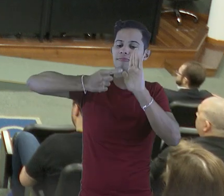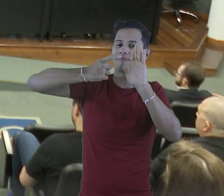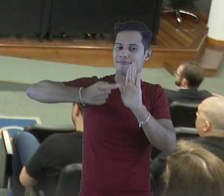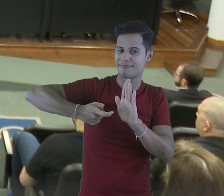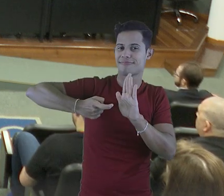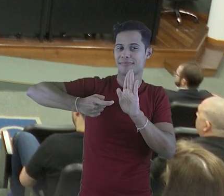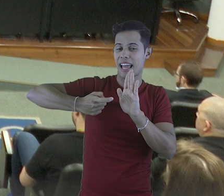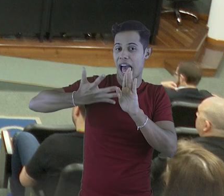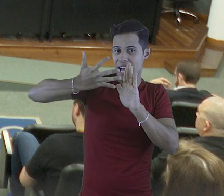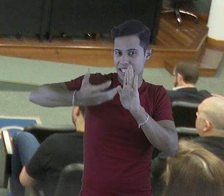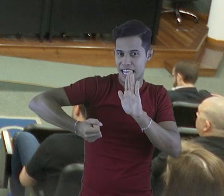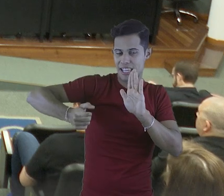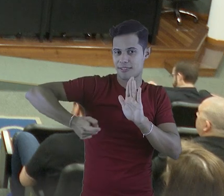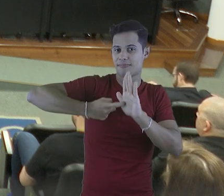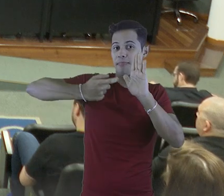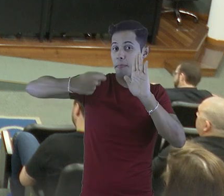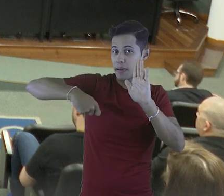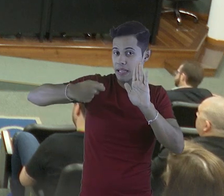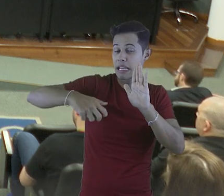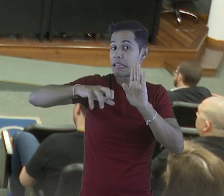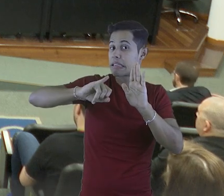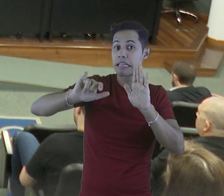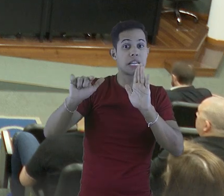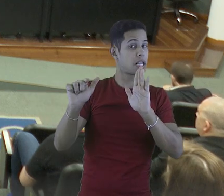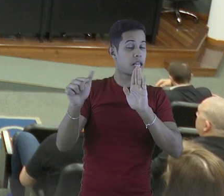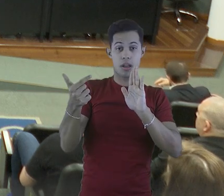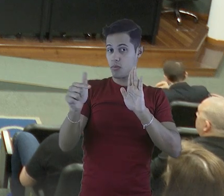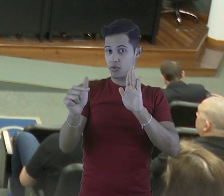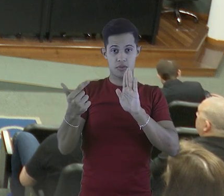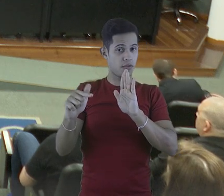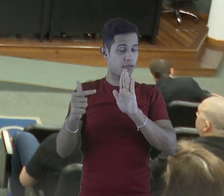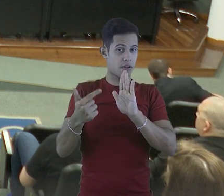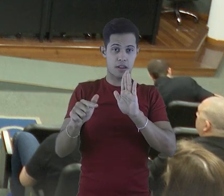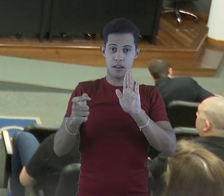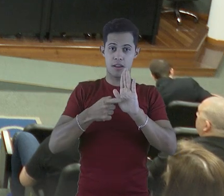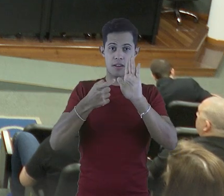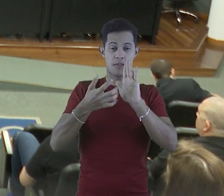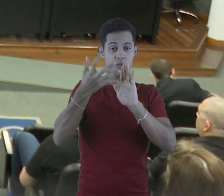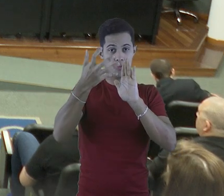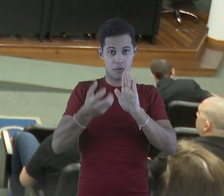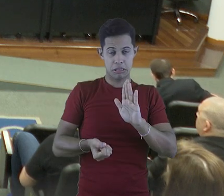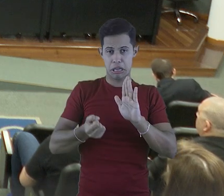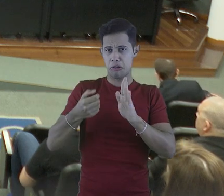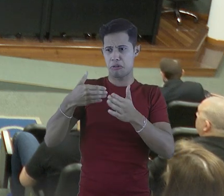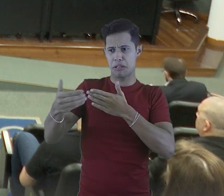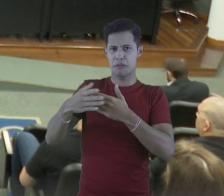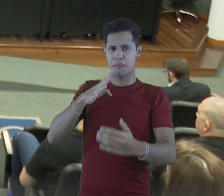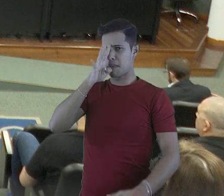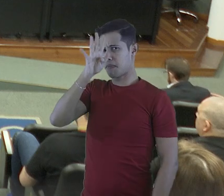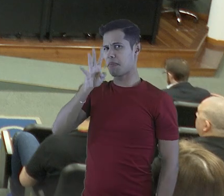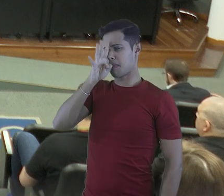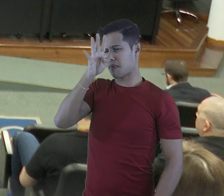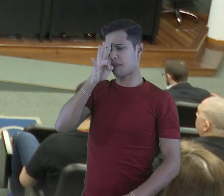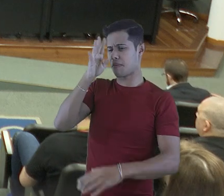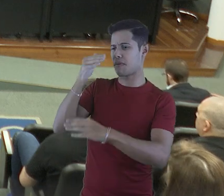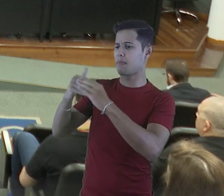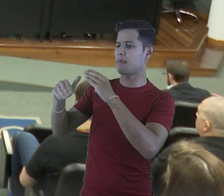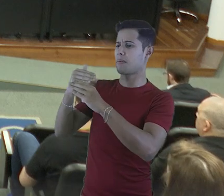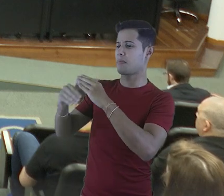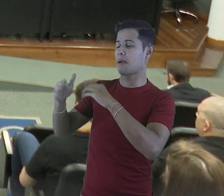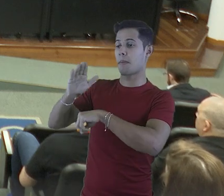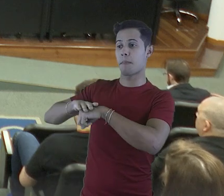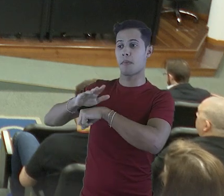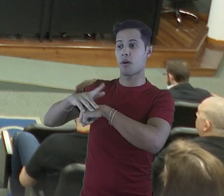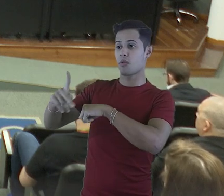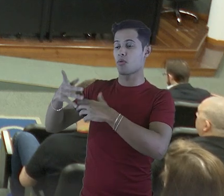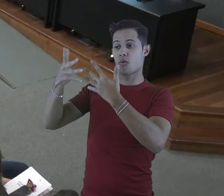um termo de compartilhamento que tem o aceite pela outra parte se não tiver você manda o termo de compartilhamento de qualquer jeito